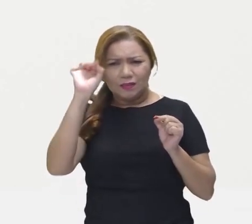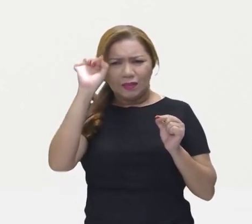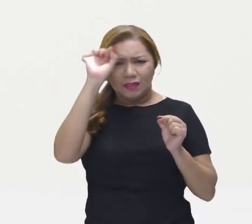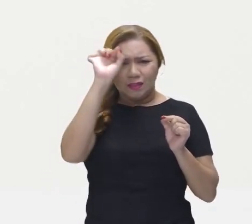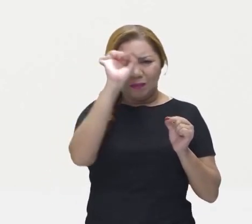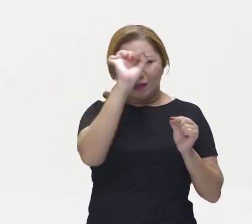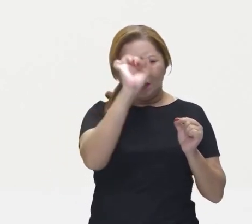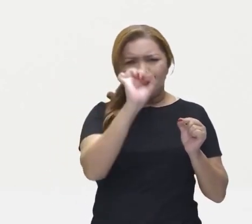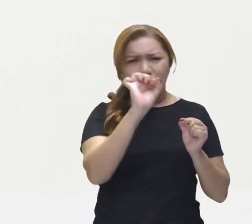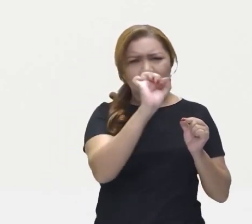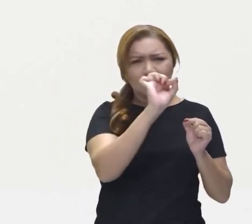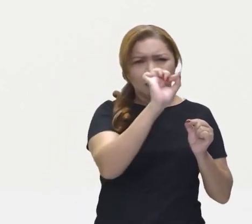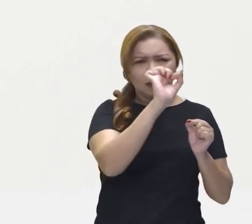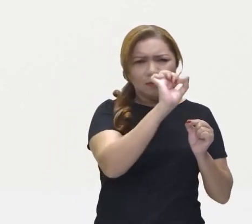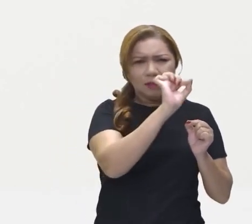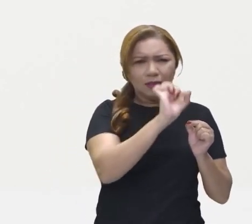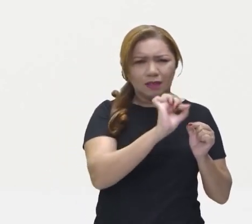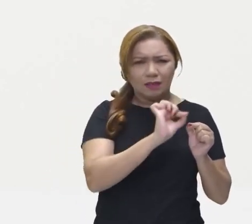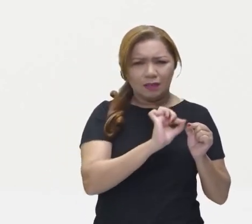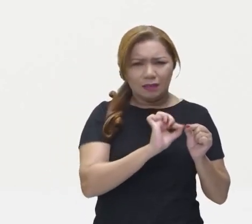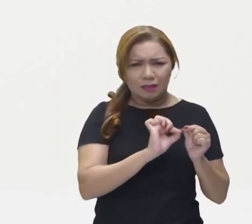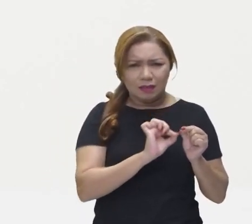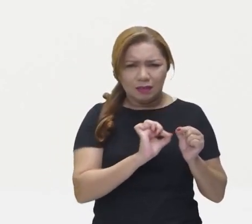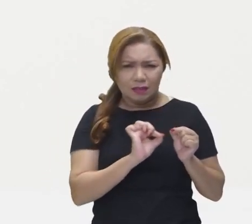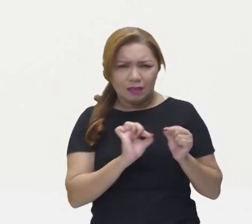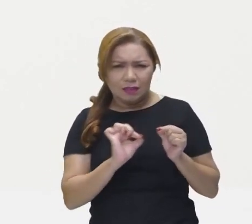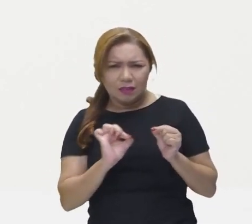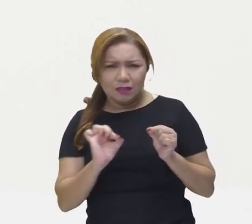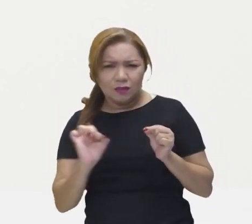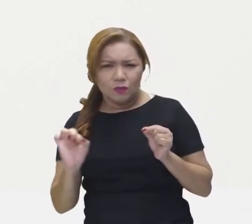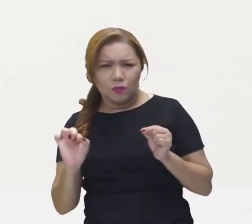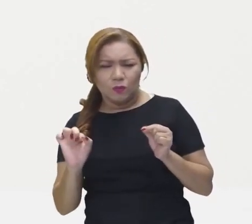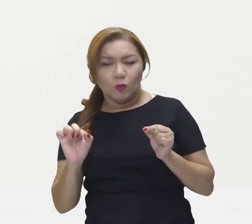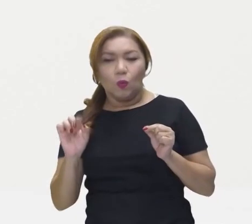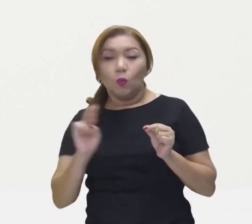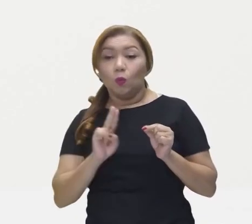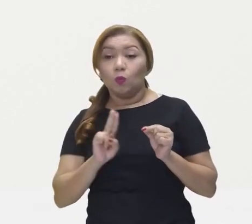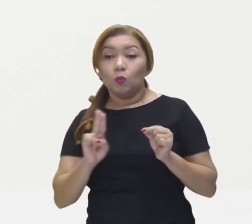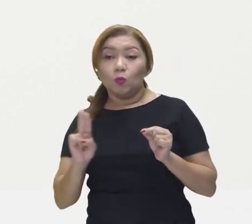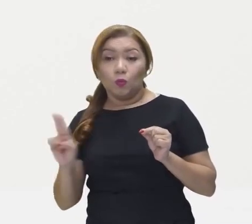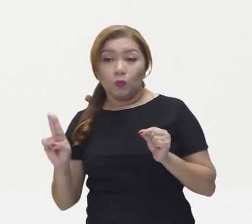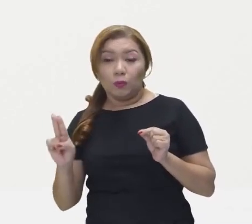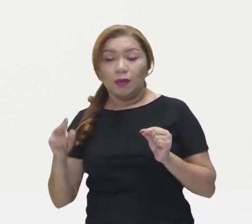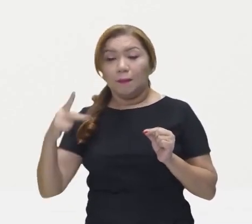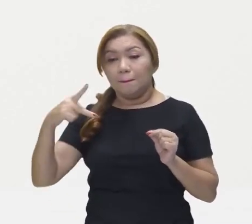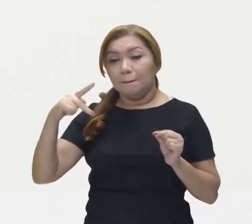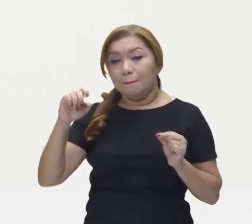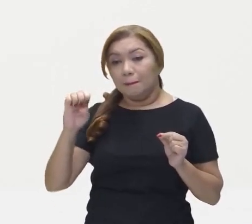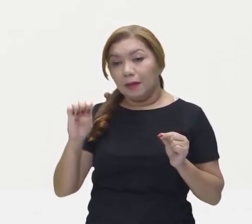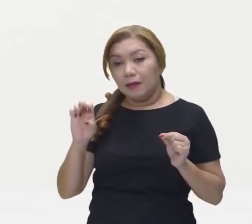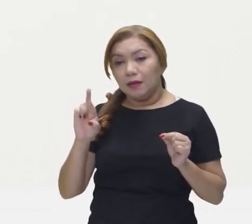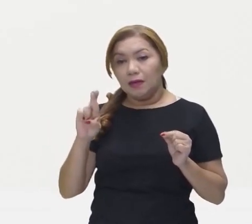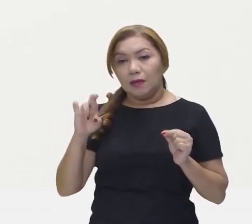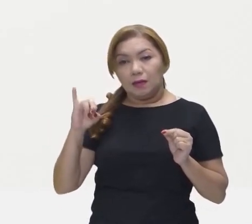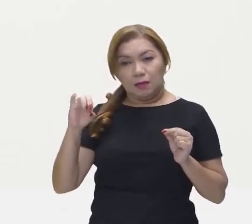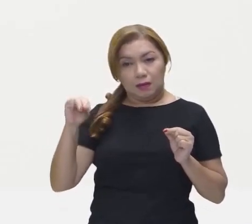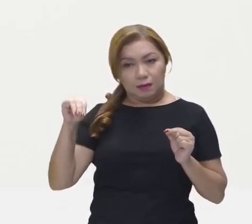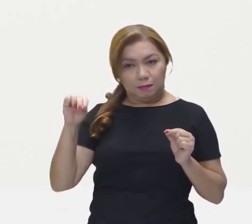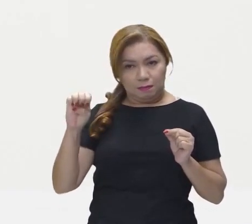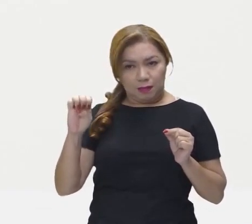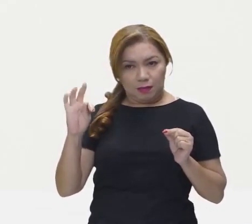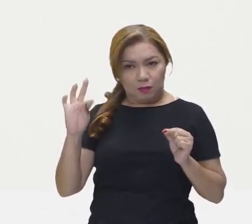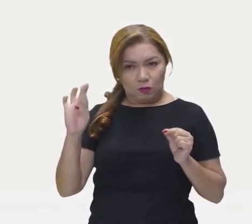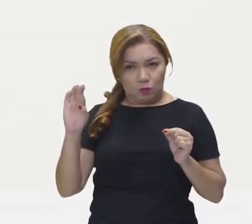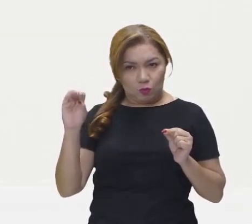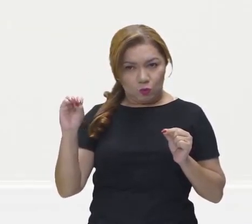Ok. Só que a pergunta não é só isso. Ele diz 240 metros de perímetro. E quanto